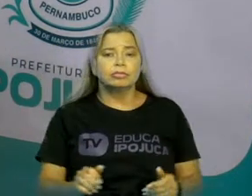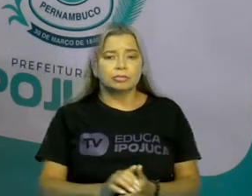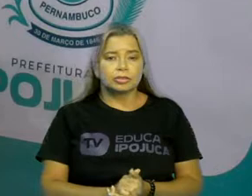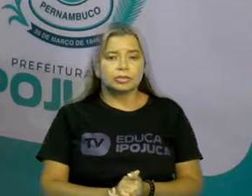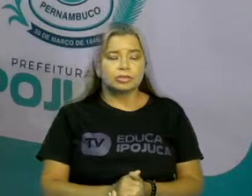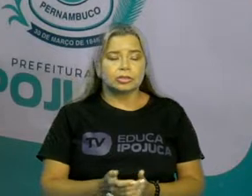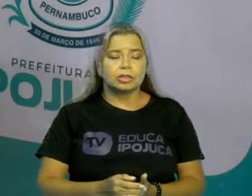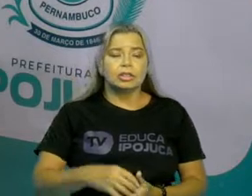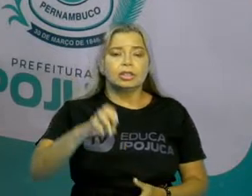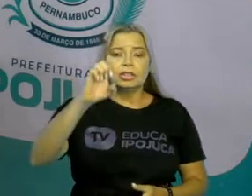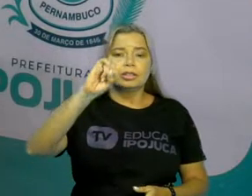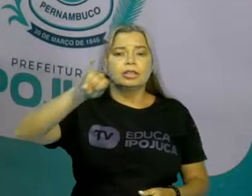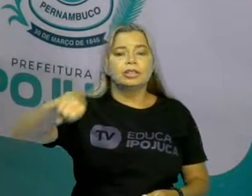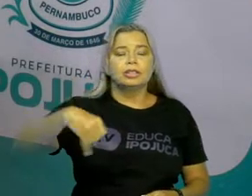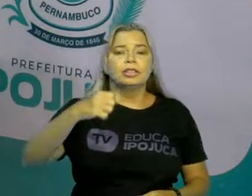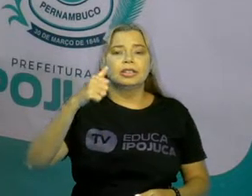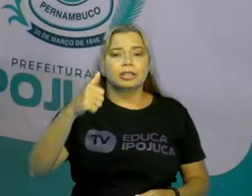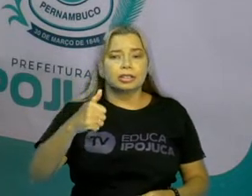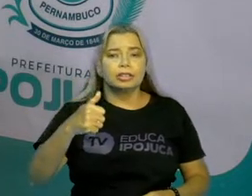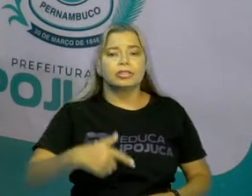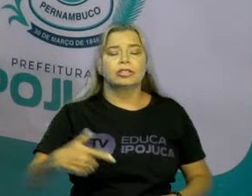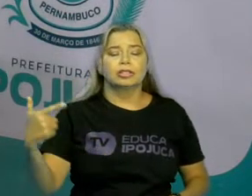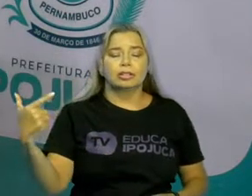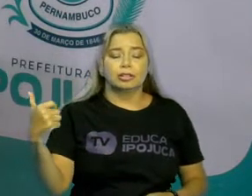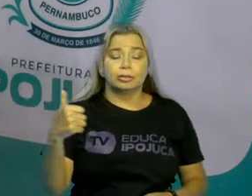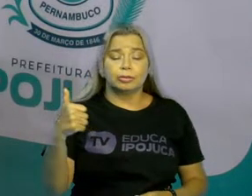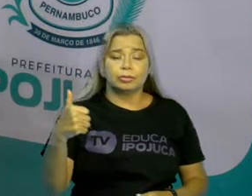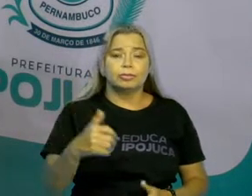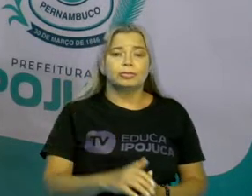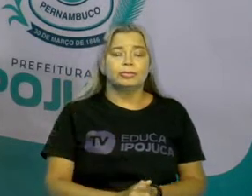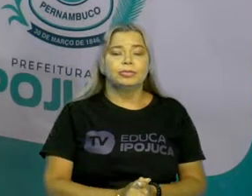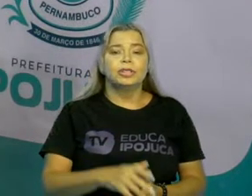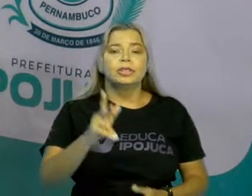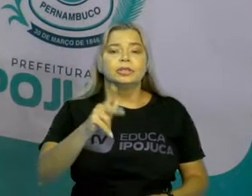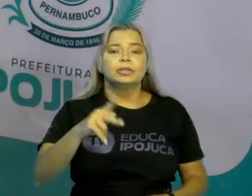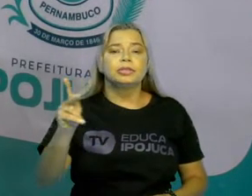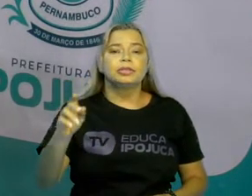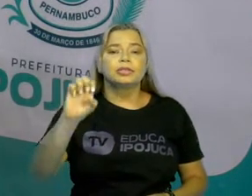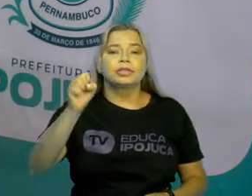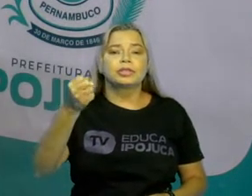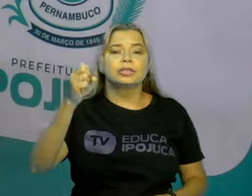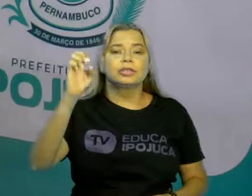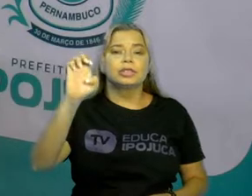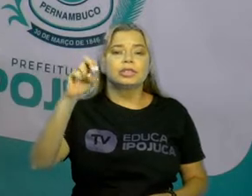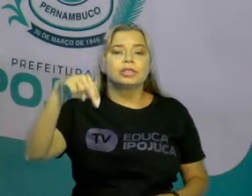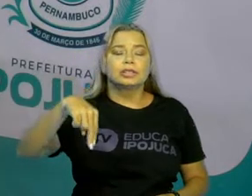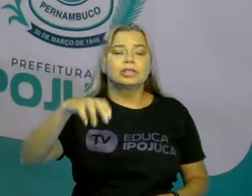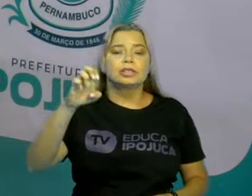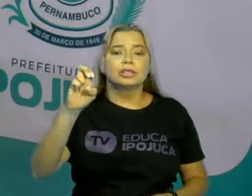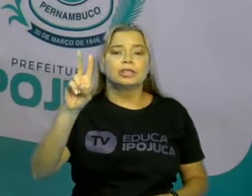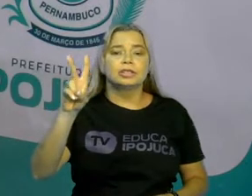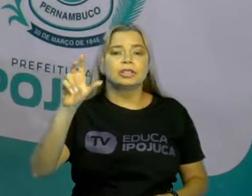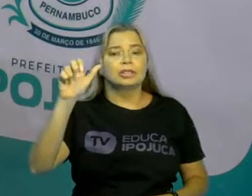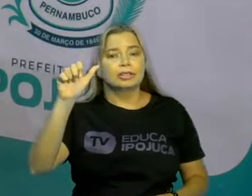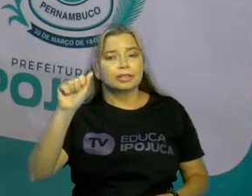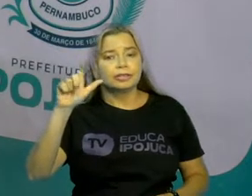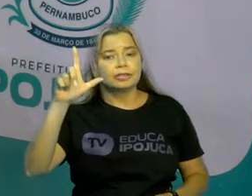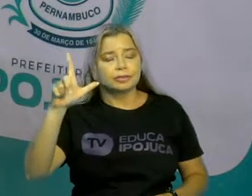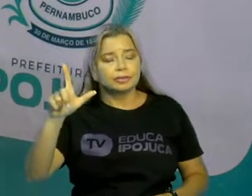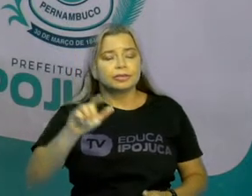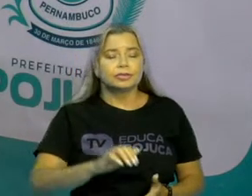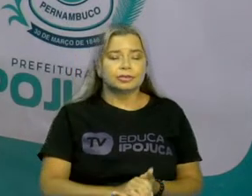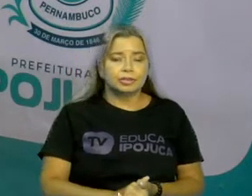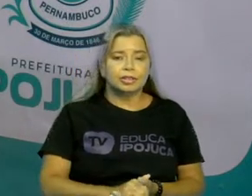a educação de jovens e adultos, a EJA Fase 1. Eu, professor Ceneval Santana, estarei com vocês nesta aula 1 de